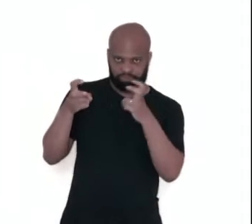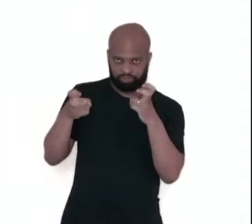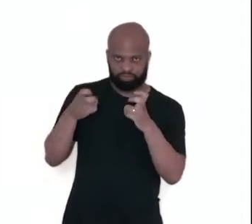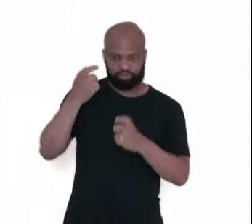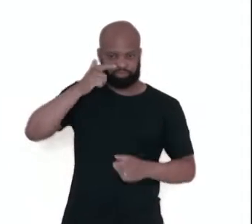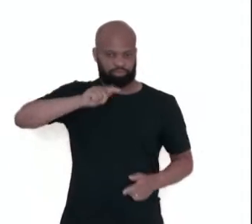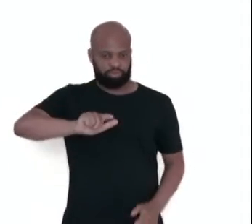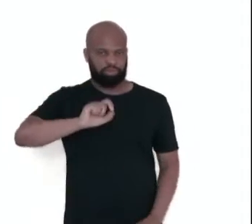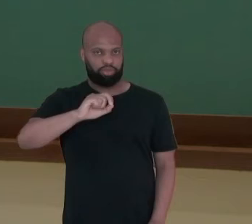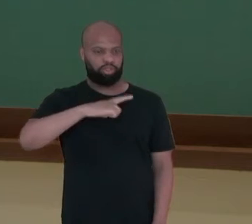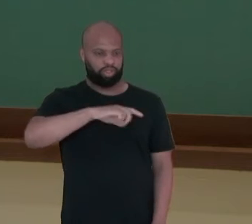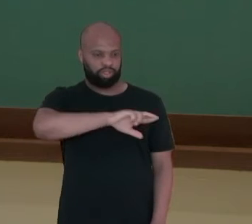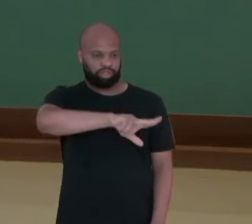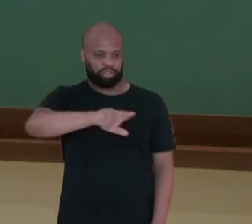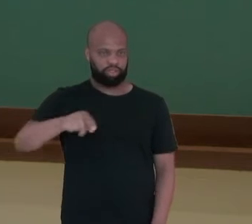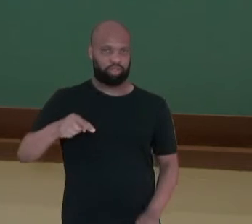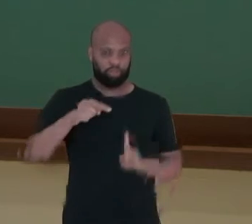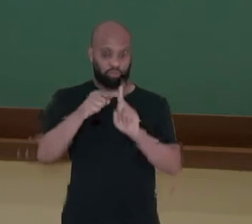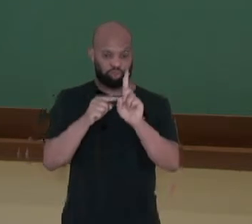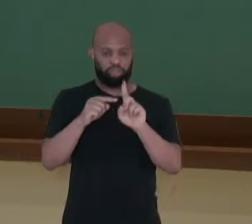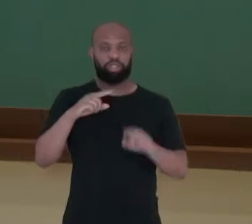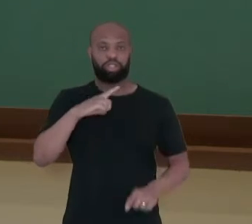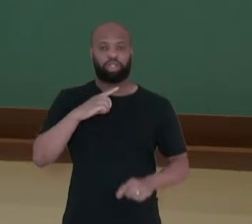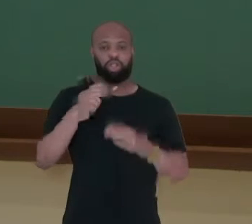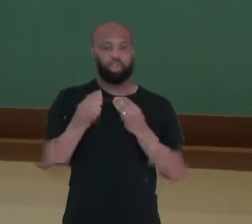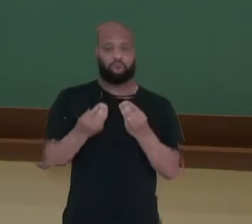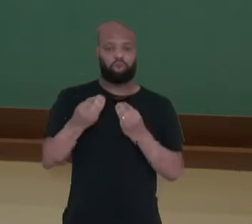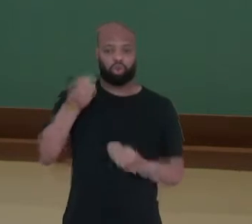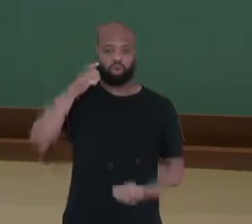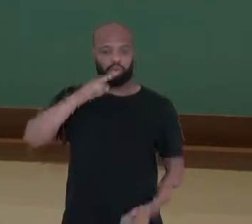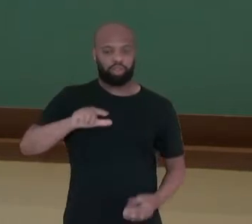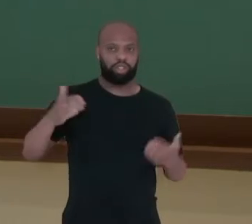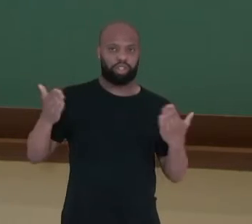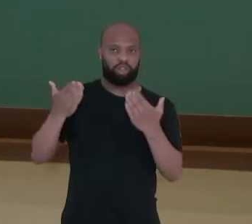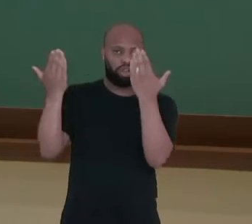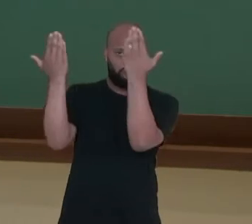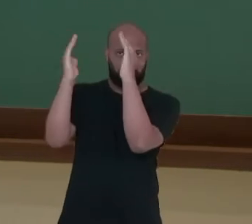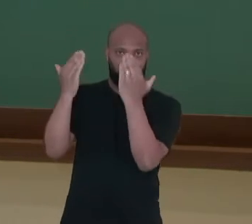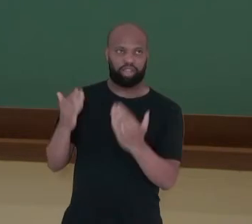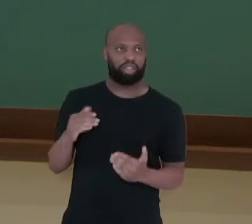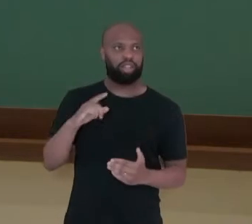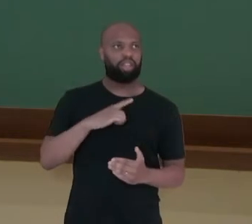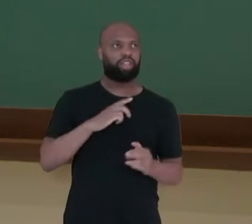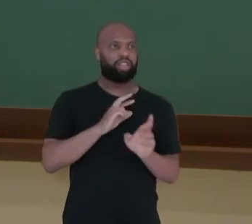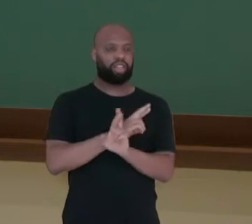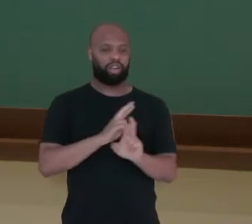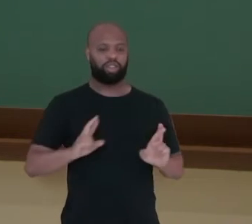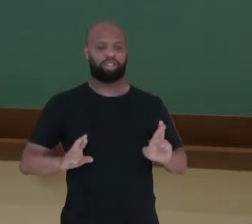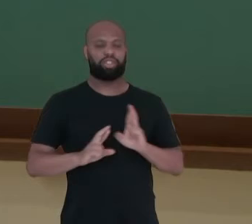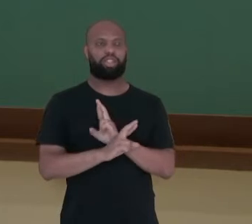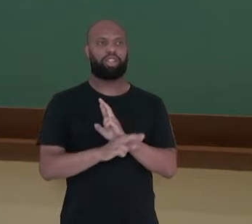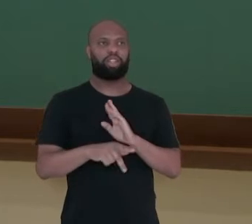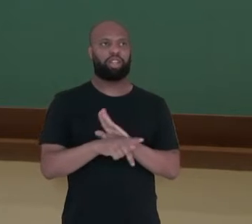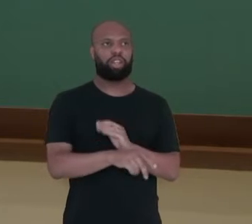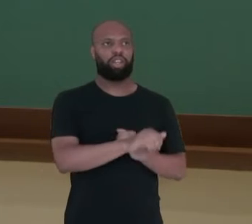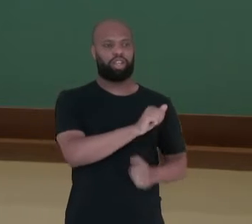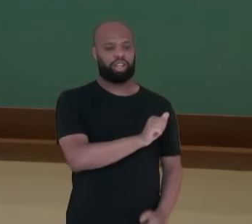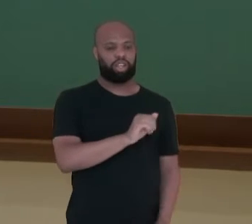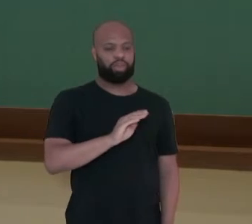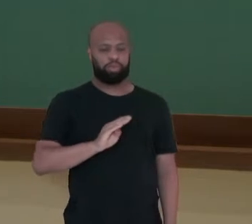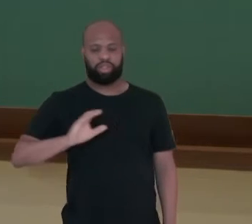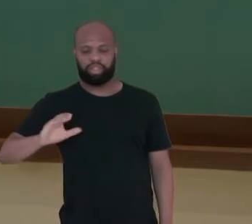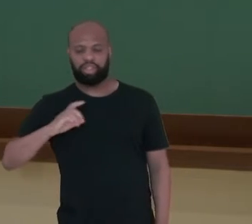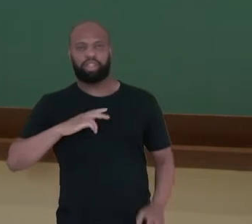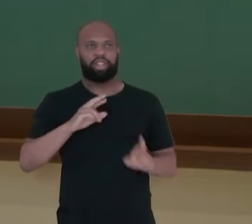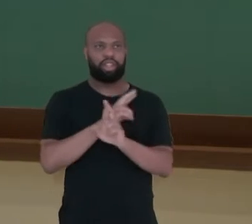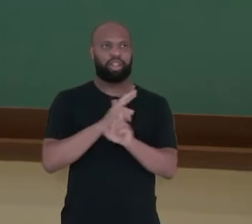de vários tipos aí. Como é que a gente consegue analisar, relacionar os coeficientes direto com o